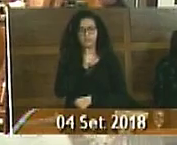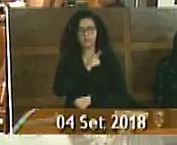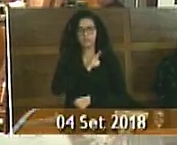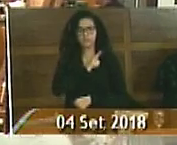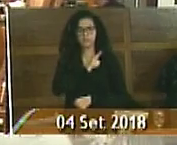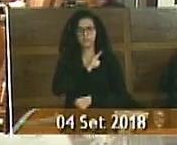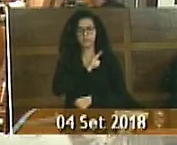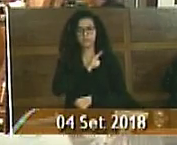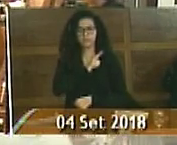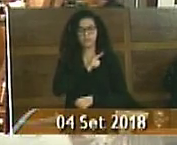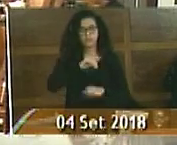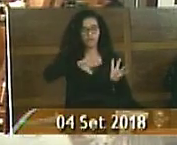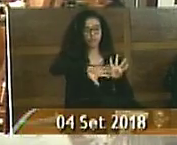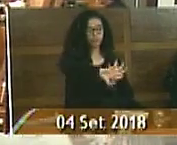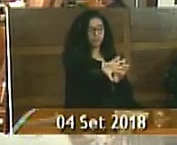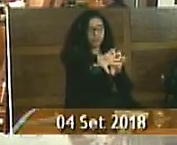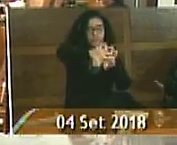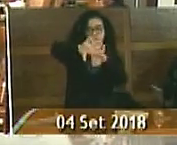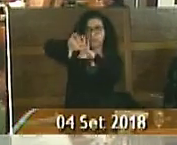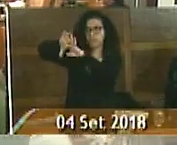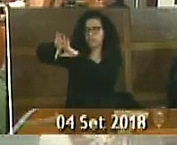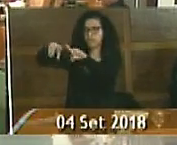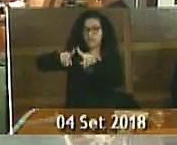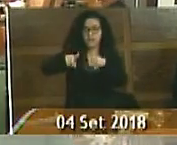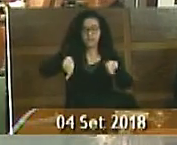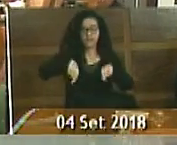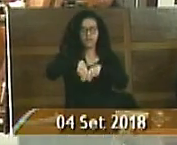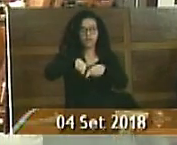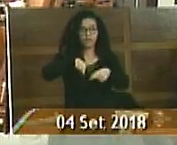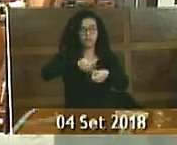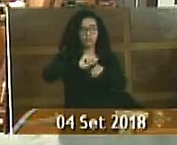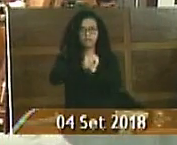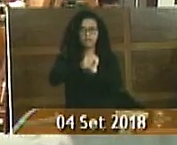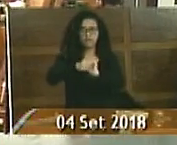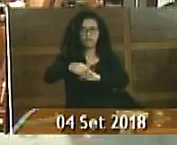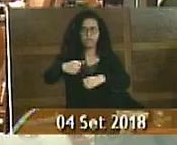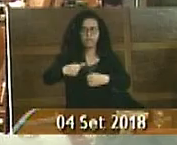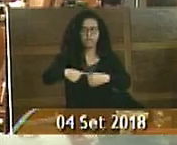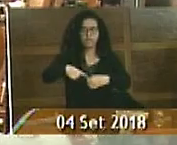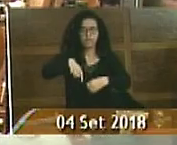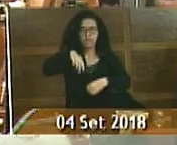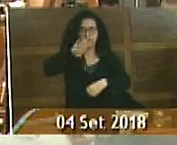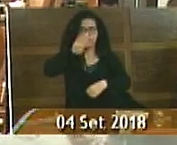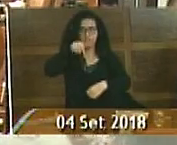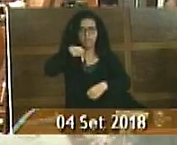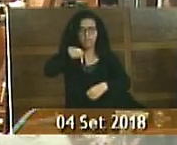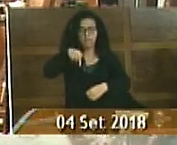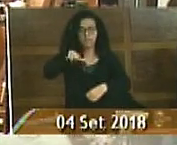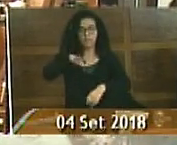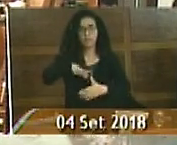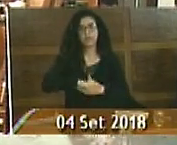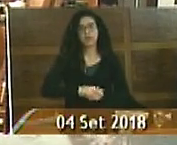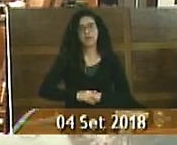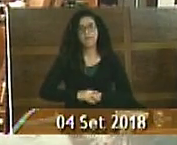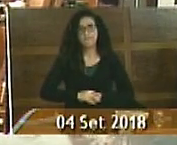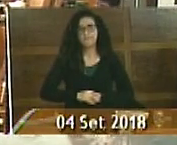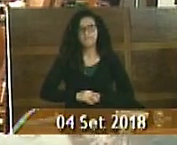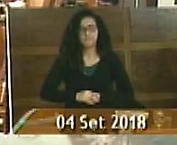instalação de alambrado gradeado em todas as quadras poliesportivas do condomínio Vale da Banqueta, estrada Clélio João Penha Filho, bairro